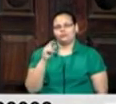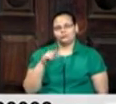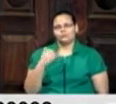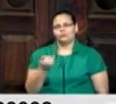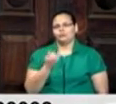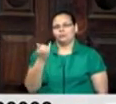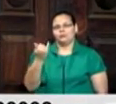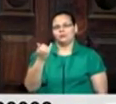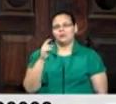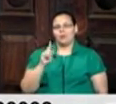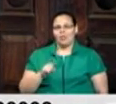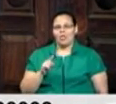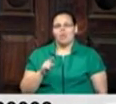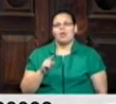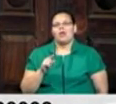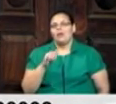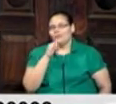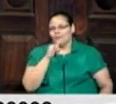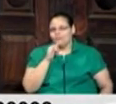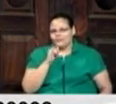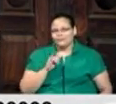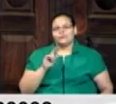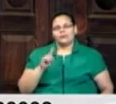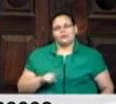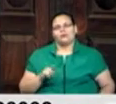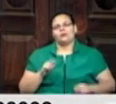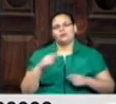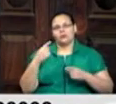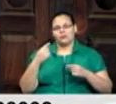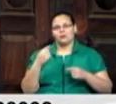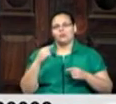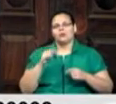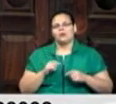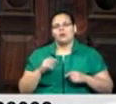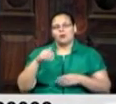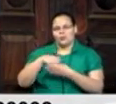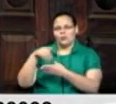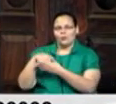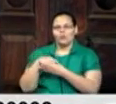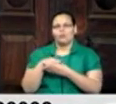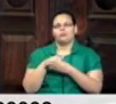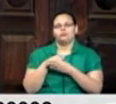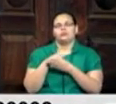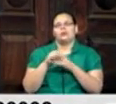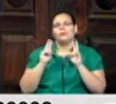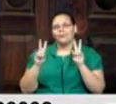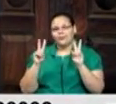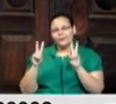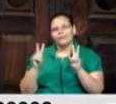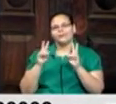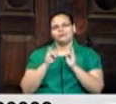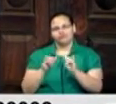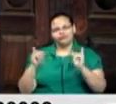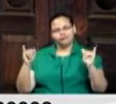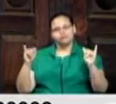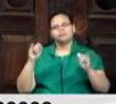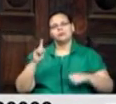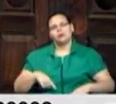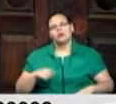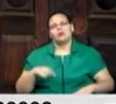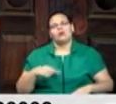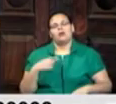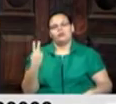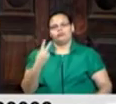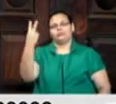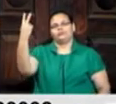só são importantes nas campanhas eleitorais. Essa é a grande verdade. Na hora de valorizar